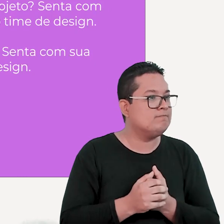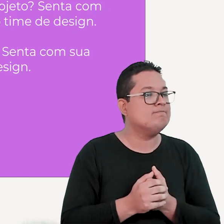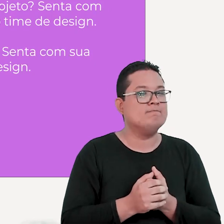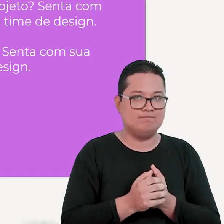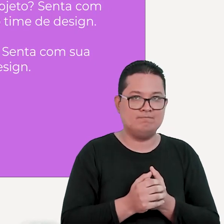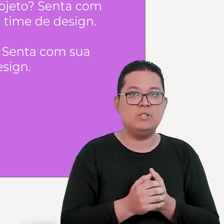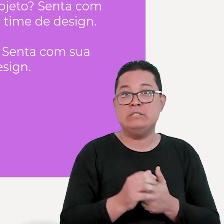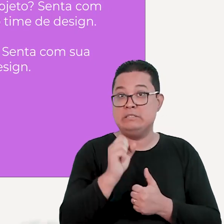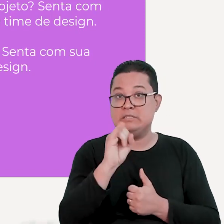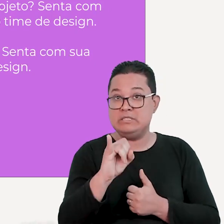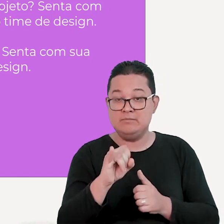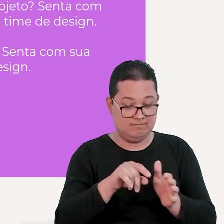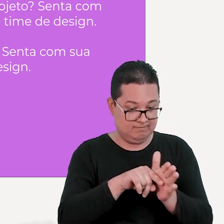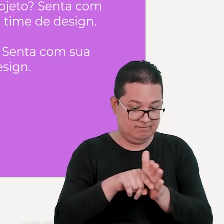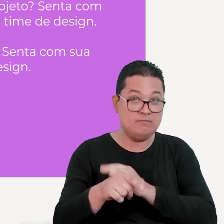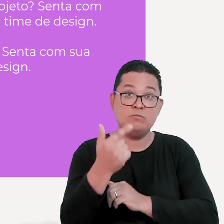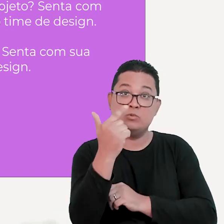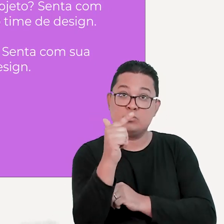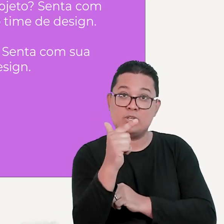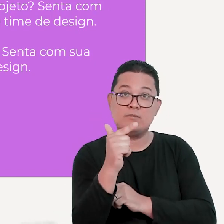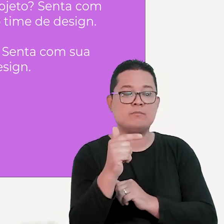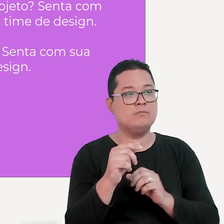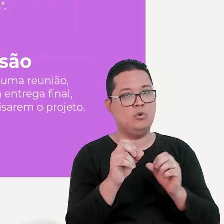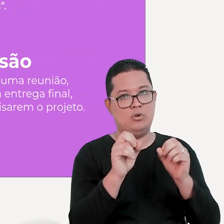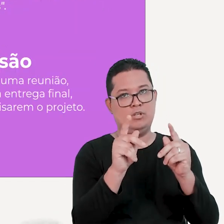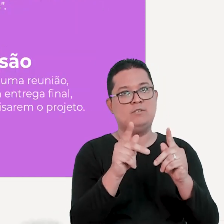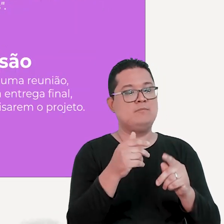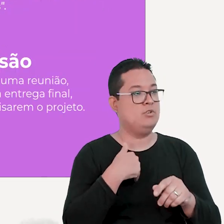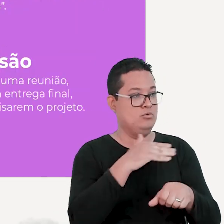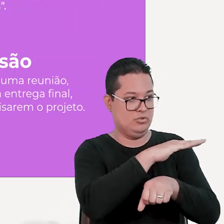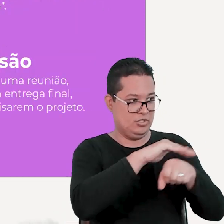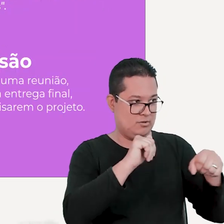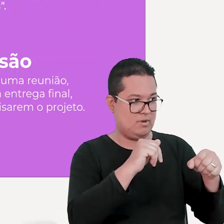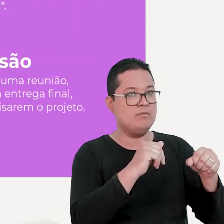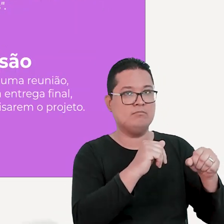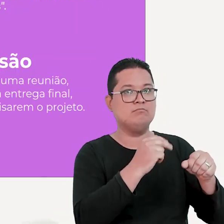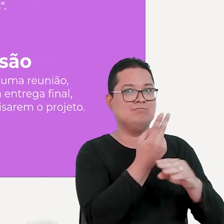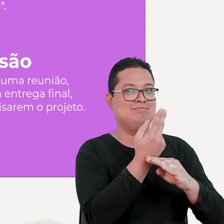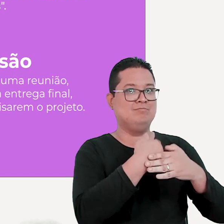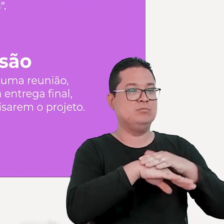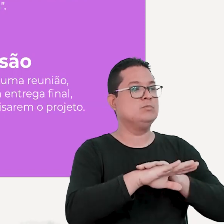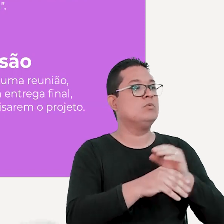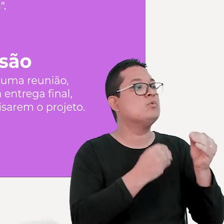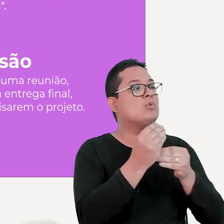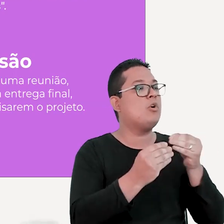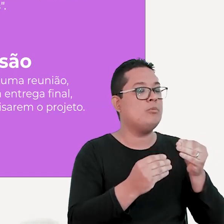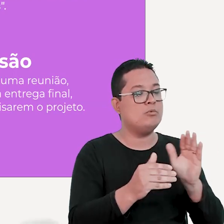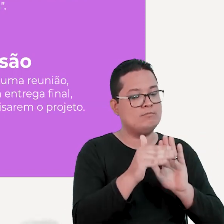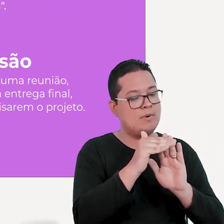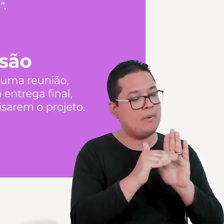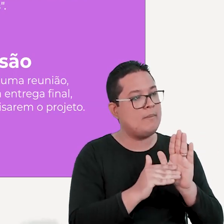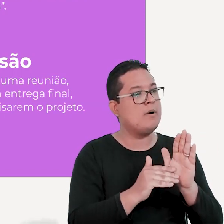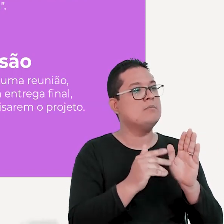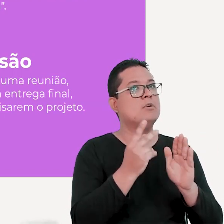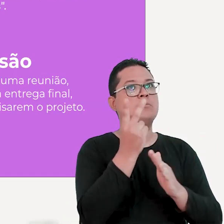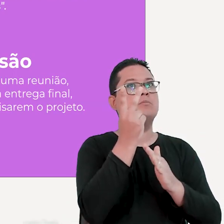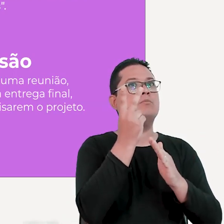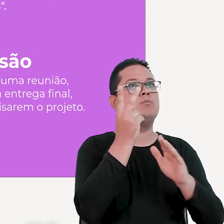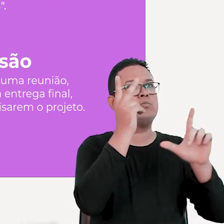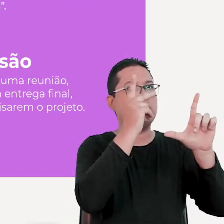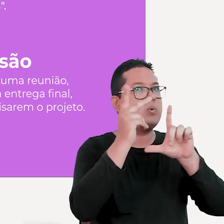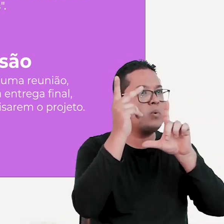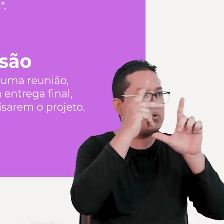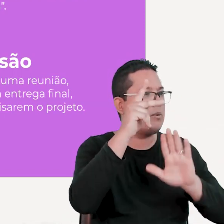gente começar o planejamento do desenvolvimento do projeto. Quais são as dicas que eu trago aqui para o planejamento?